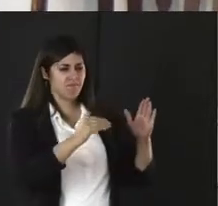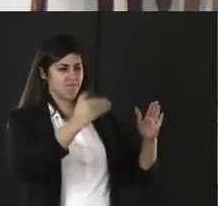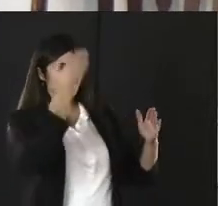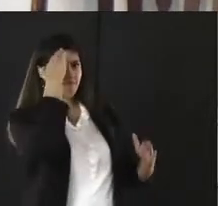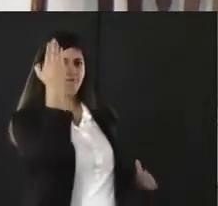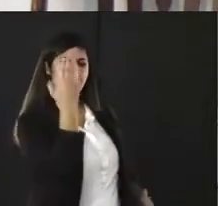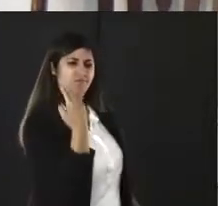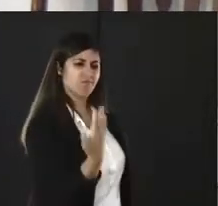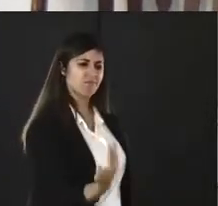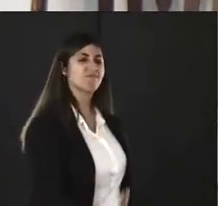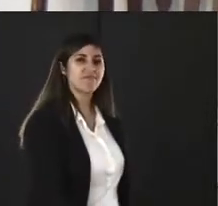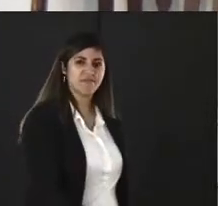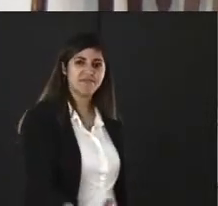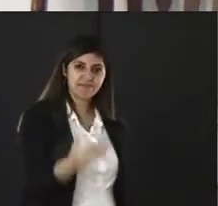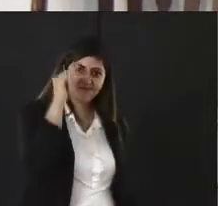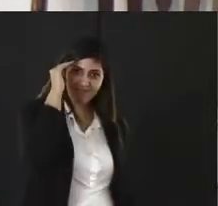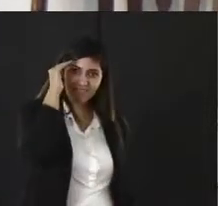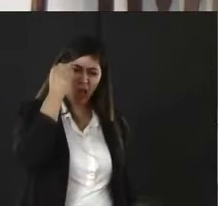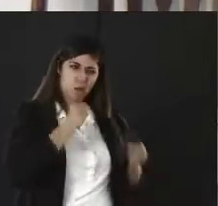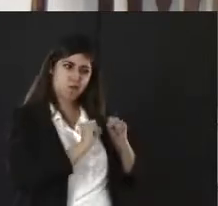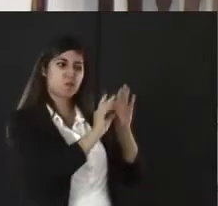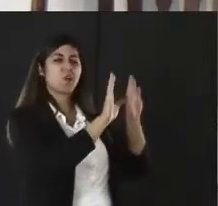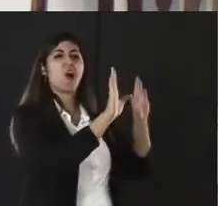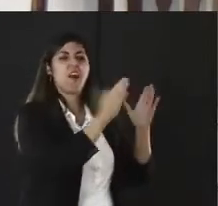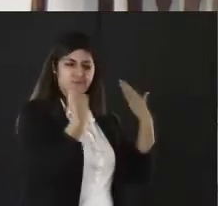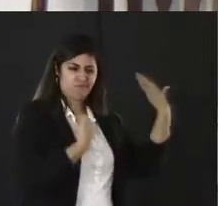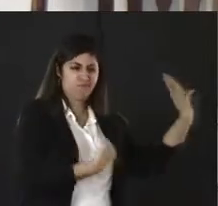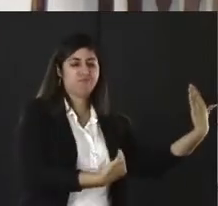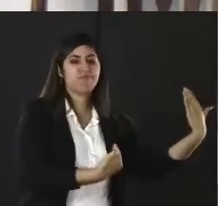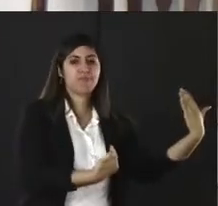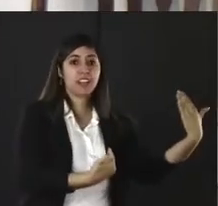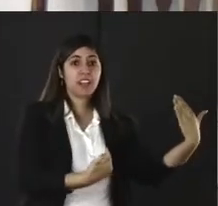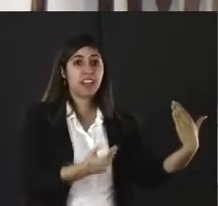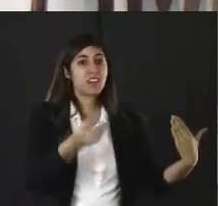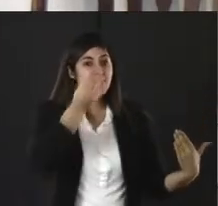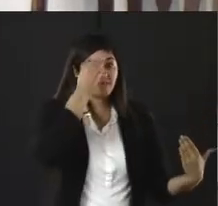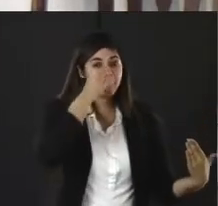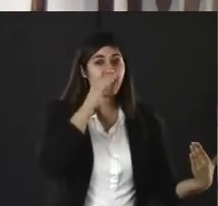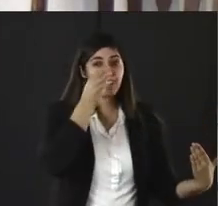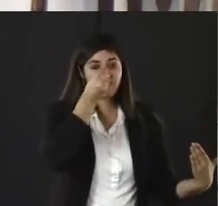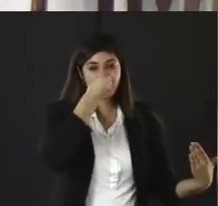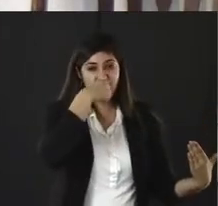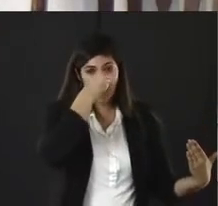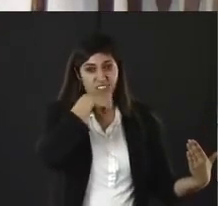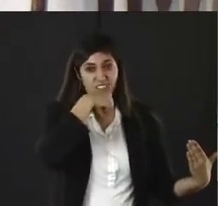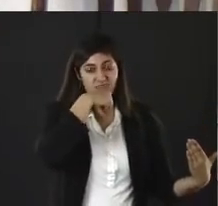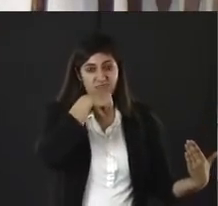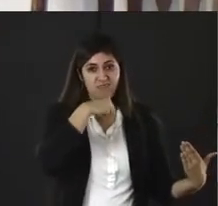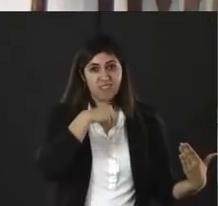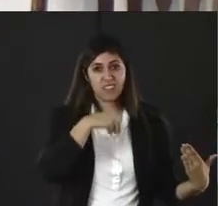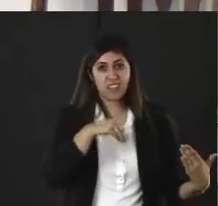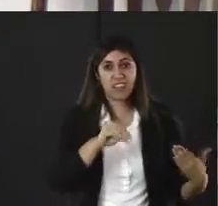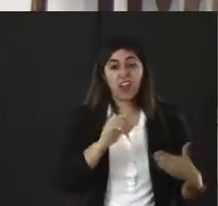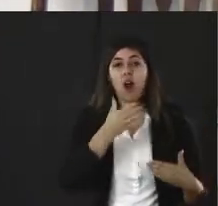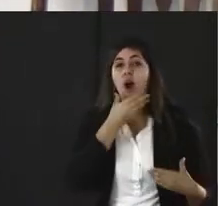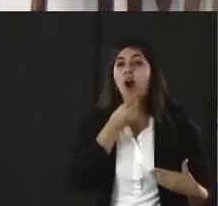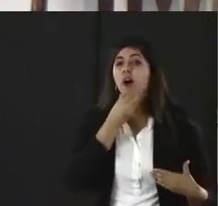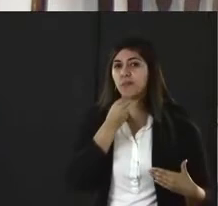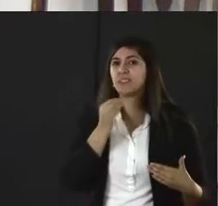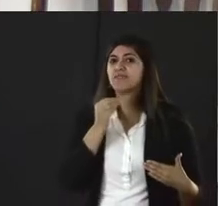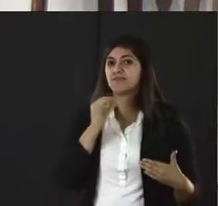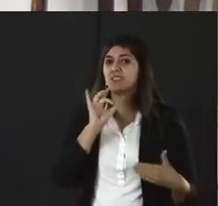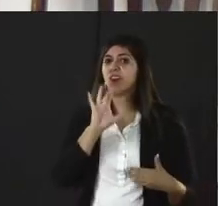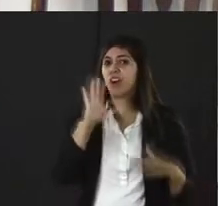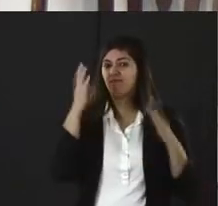homens glória falsa glória de quem não consegue ver não viu não foi apresentado ao